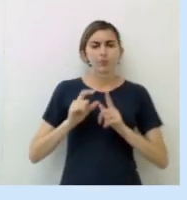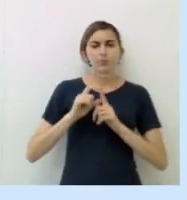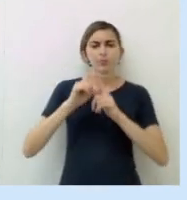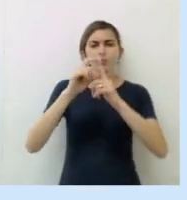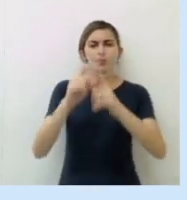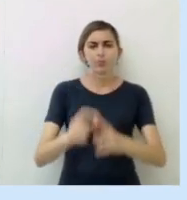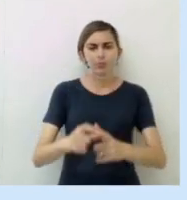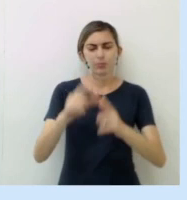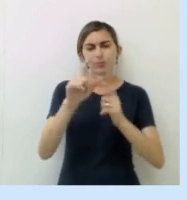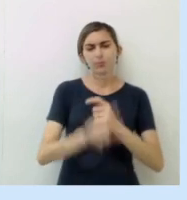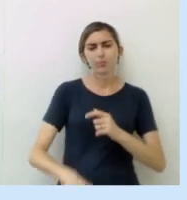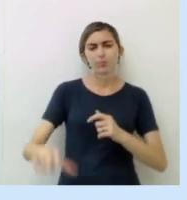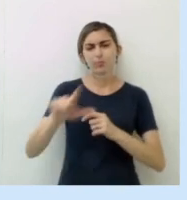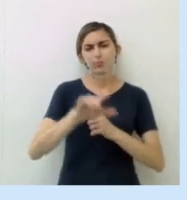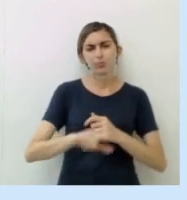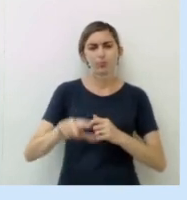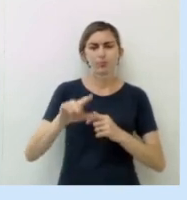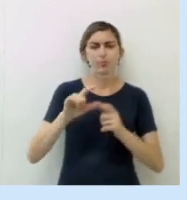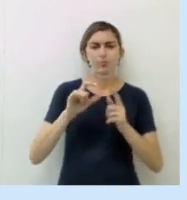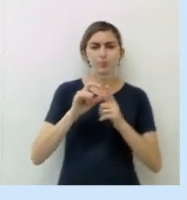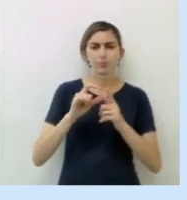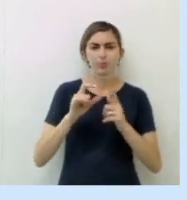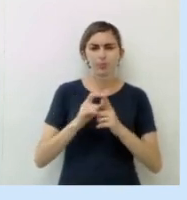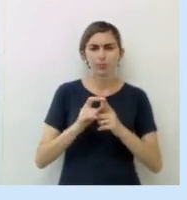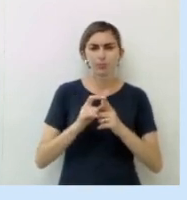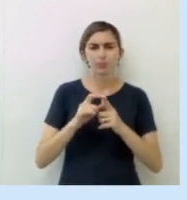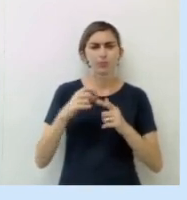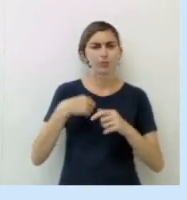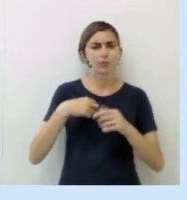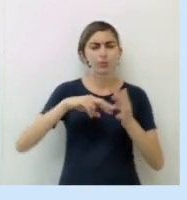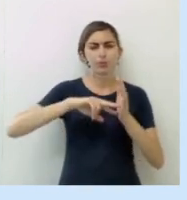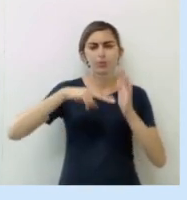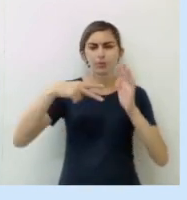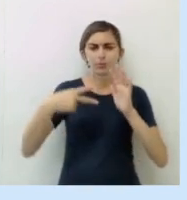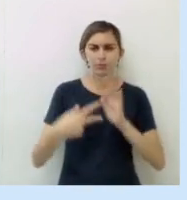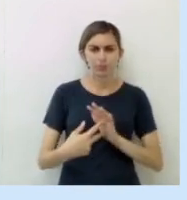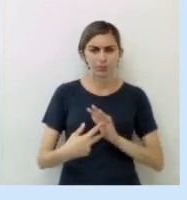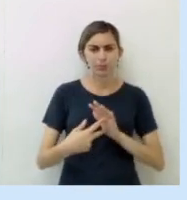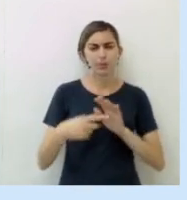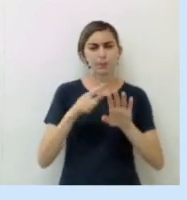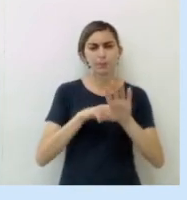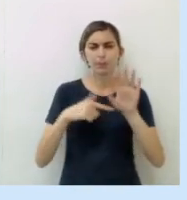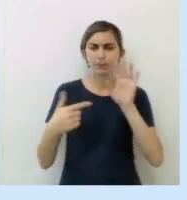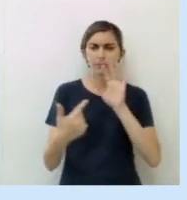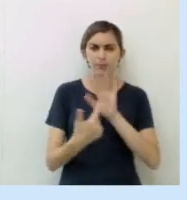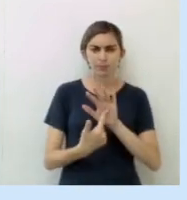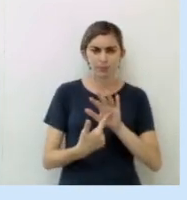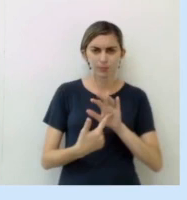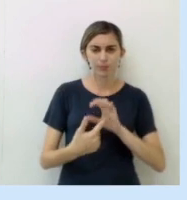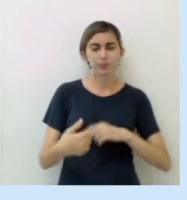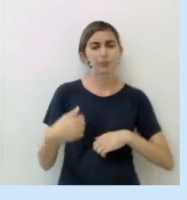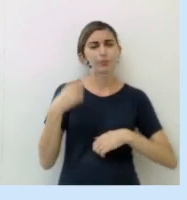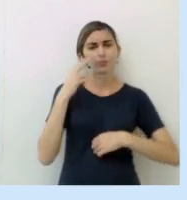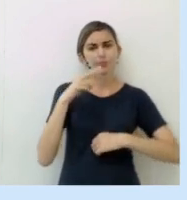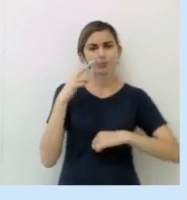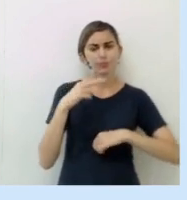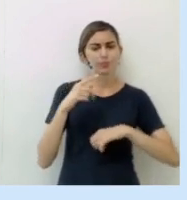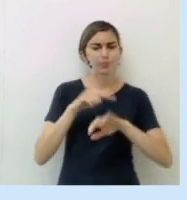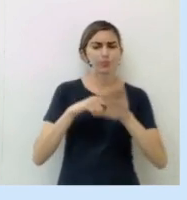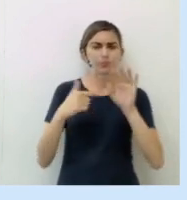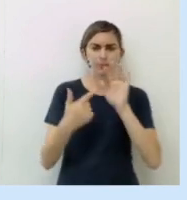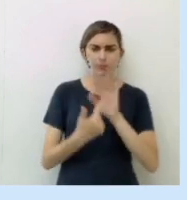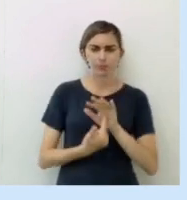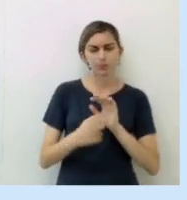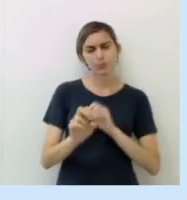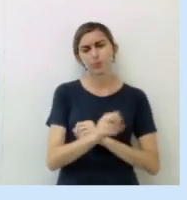palavra. A literatura é a palavra carregada de sentido metafórico. Lembrar que